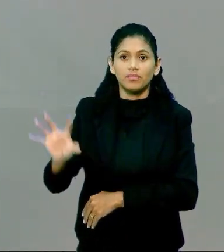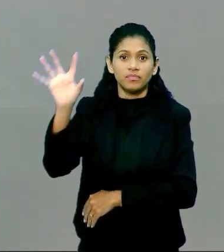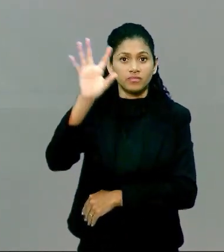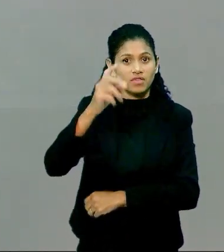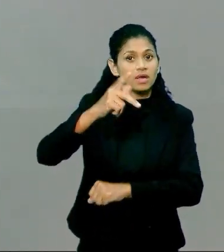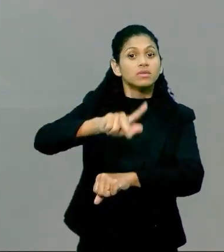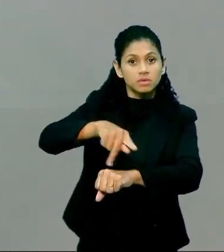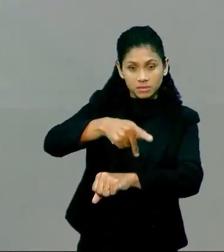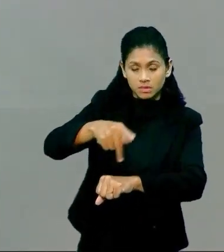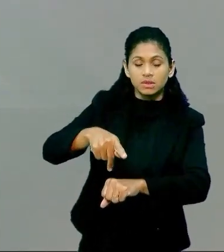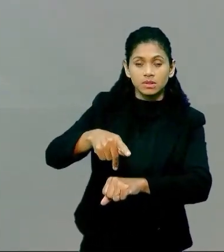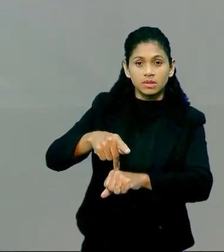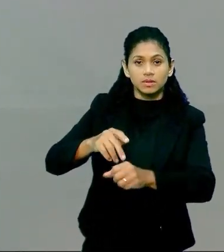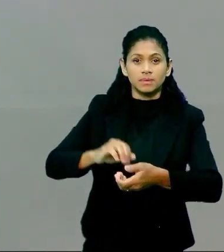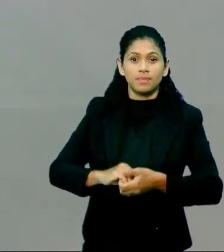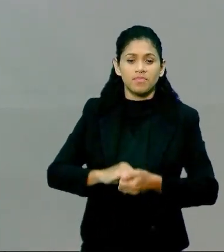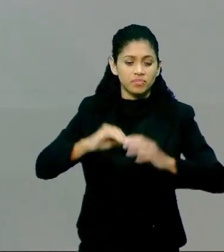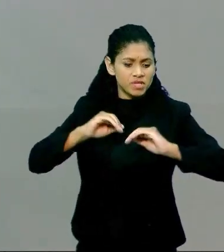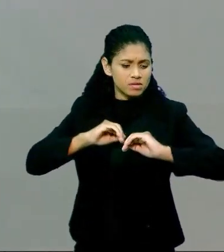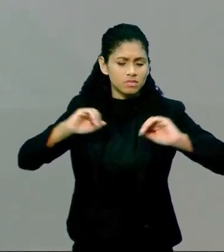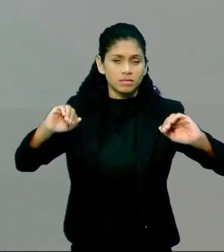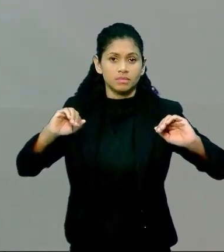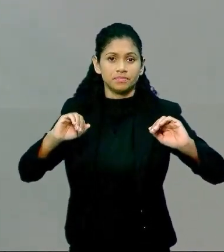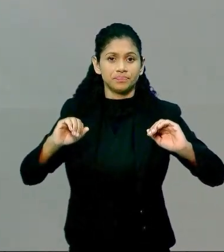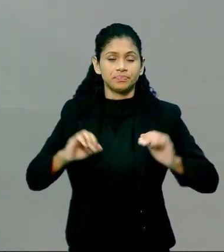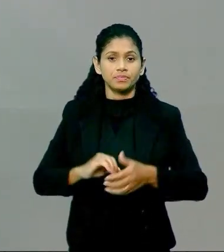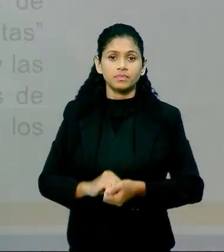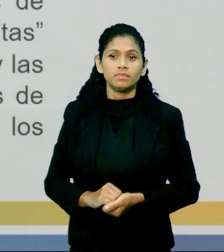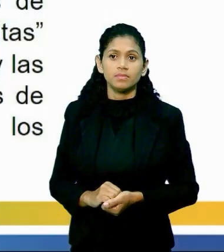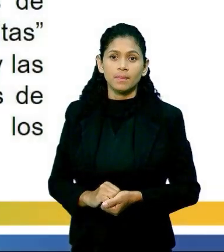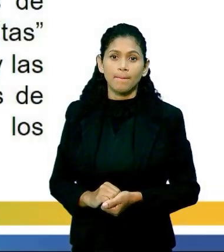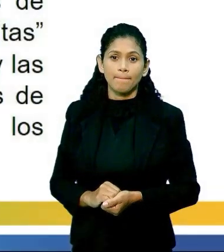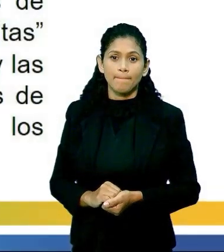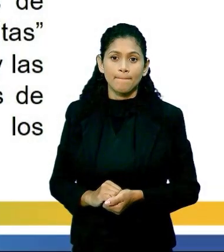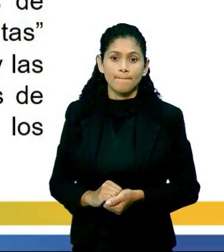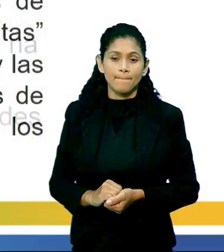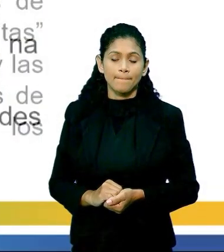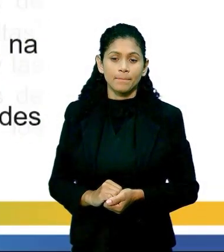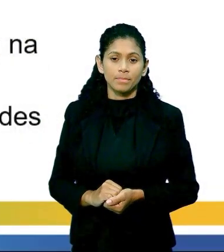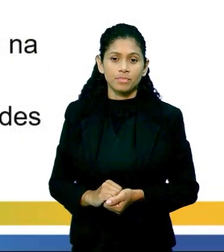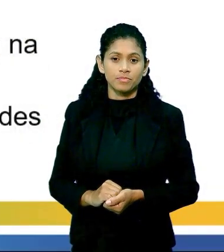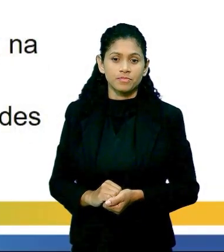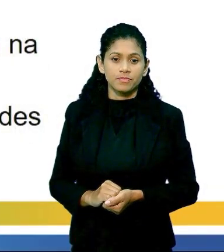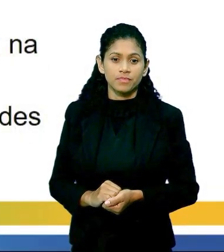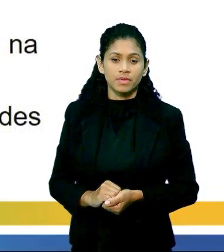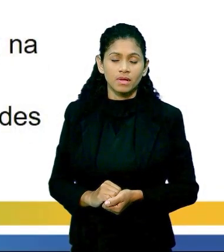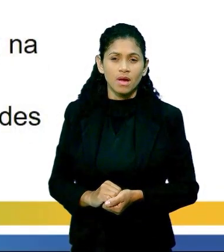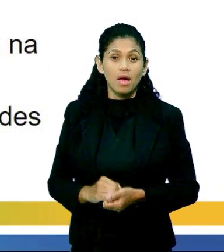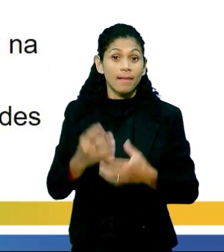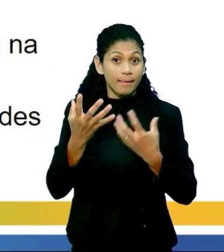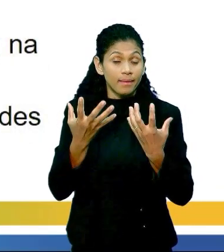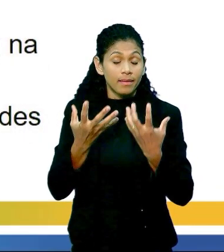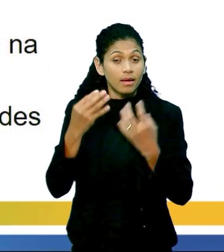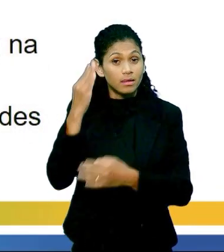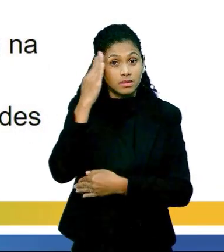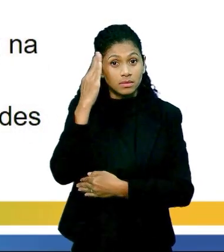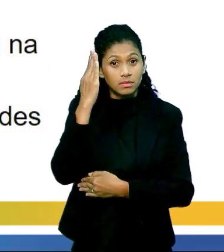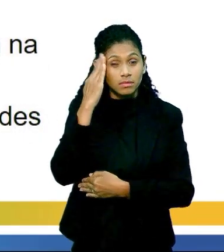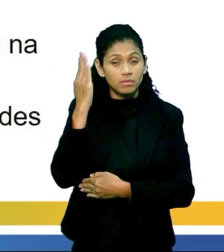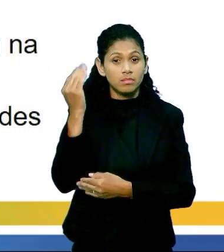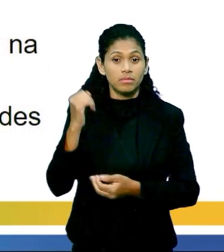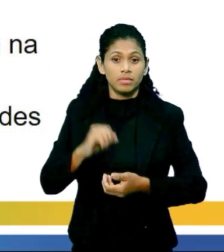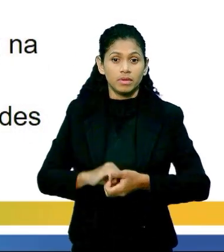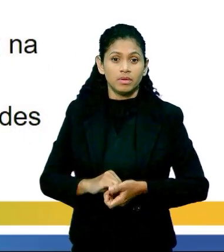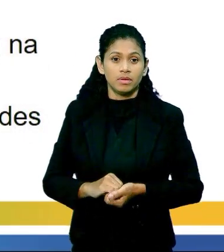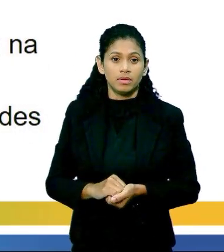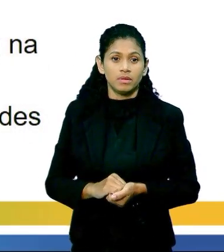os judeus sefarditas são os judeus espanhóis, tá? E aí o enunciador, né, ele quer saber ali, ó.